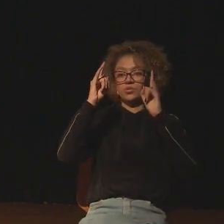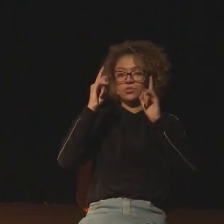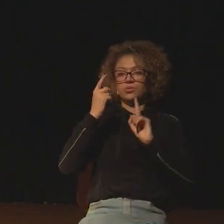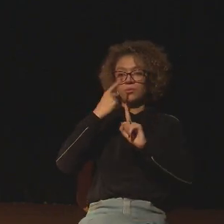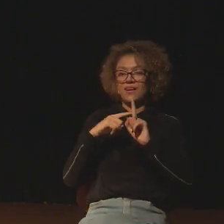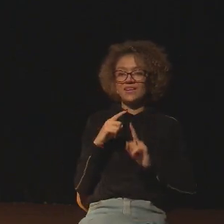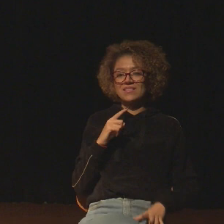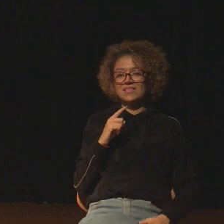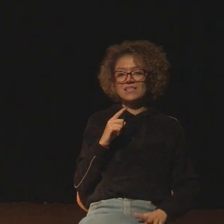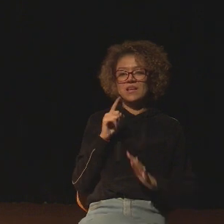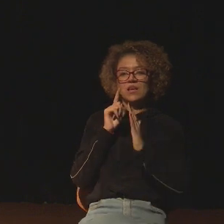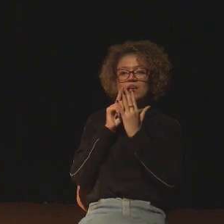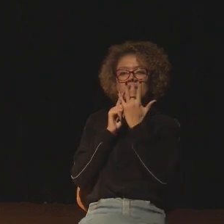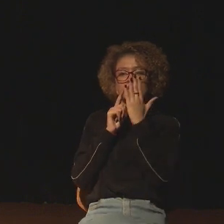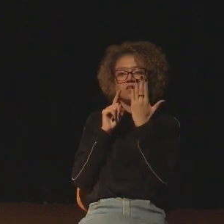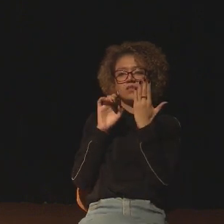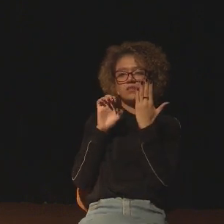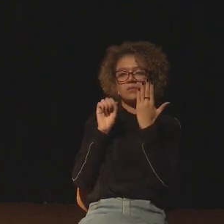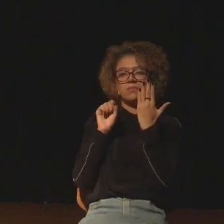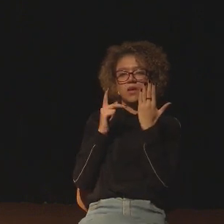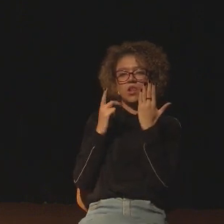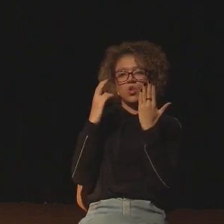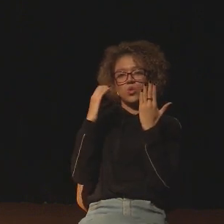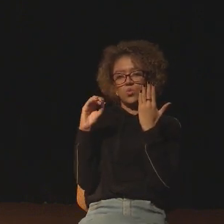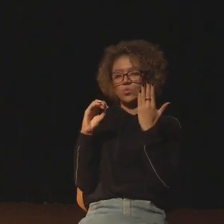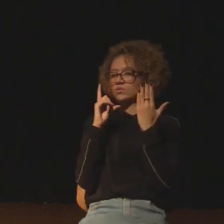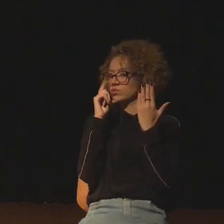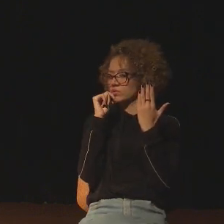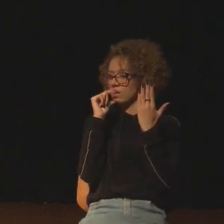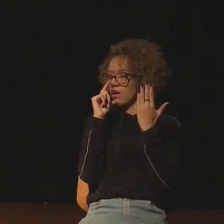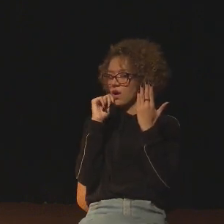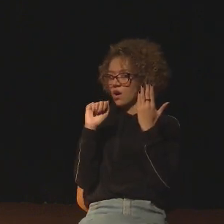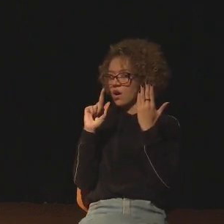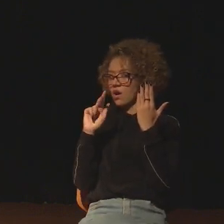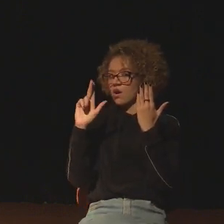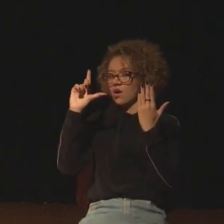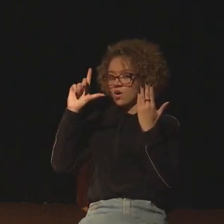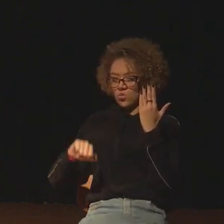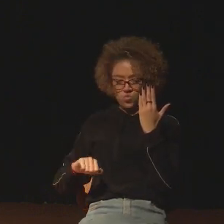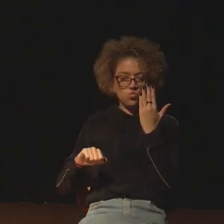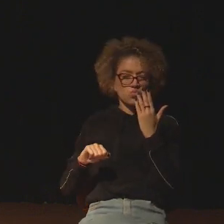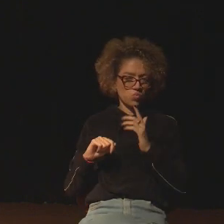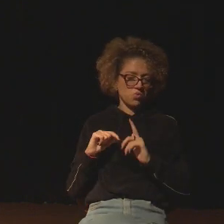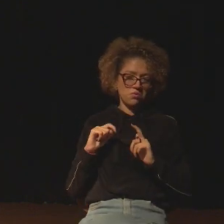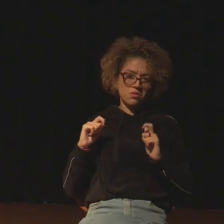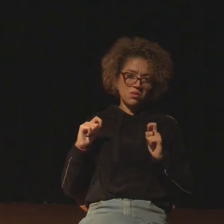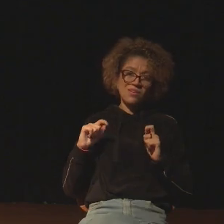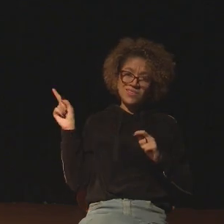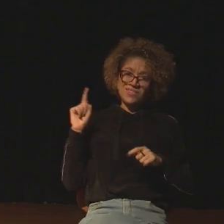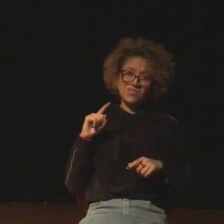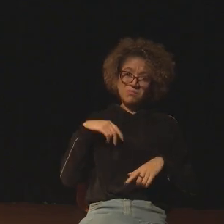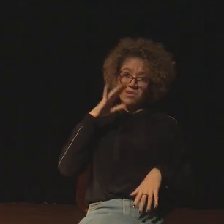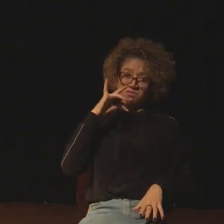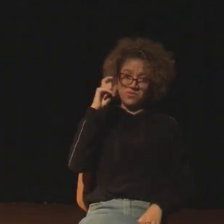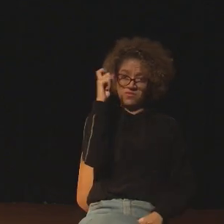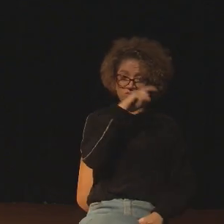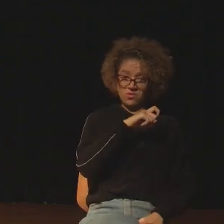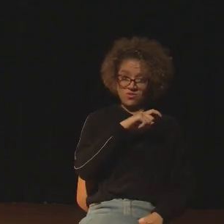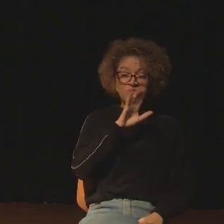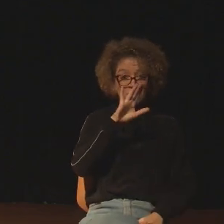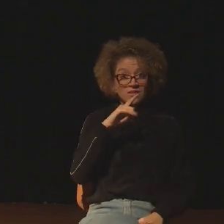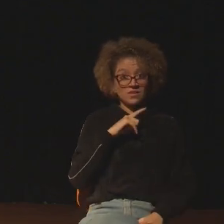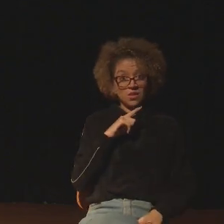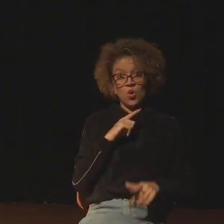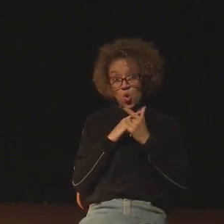também, você pode descer continuamente. É um fluxo de subida e descida mais eficiente, digamos assim. E depois tem um outro percurso por